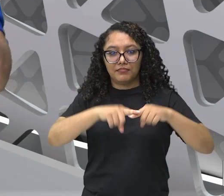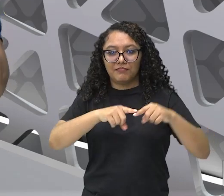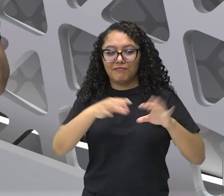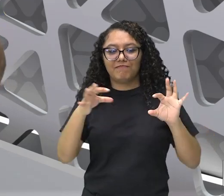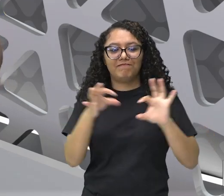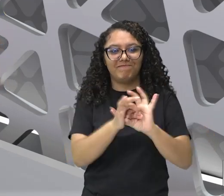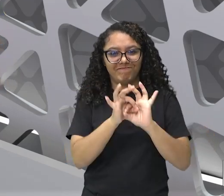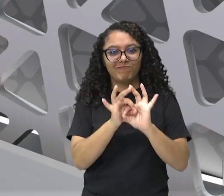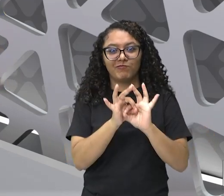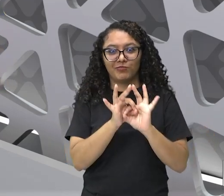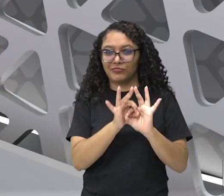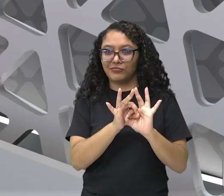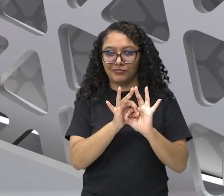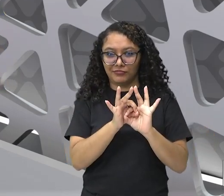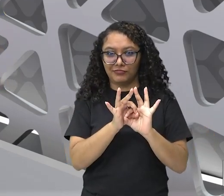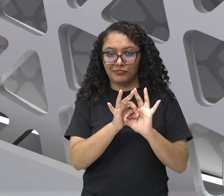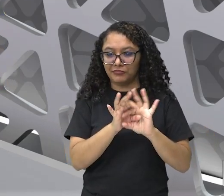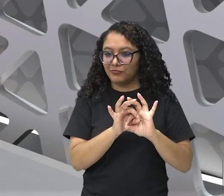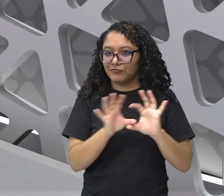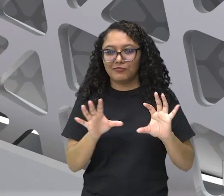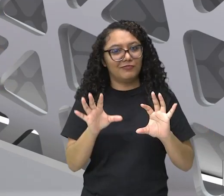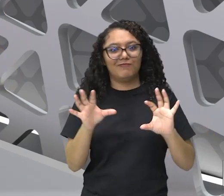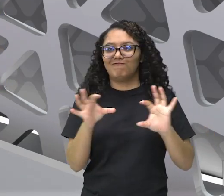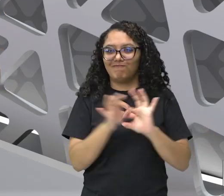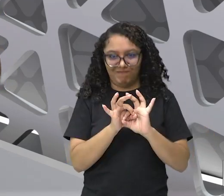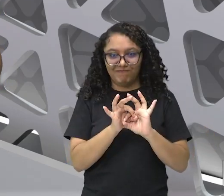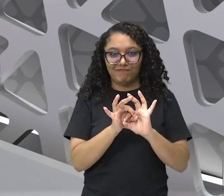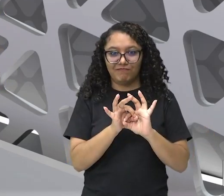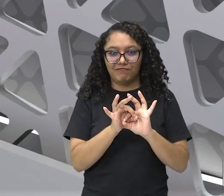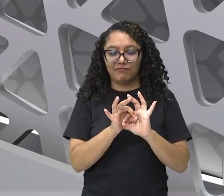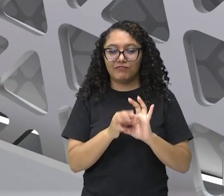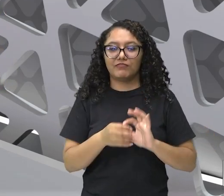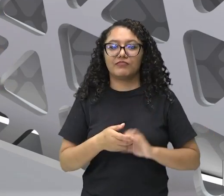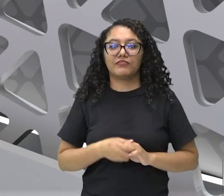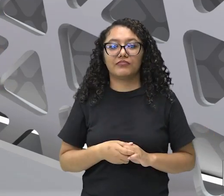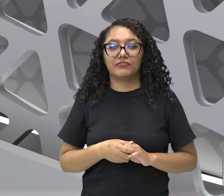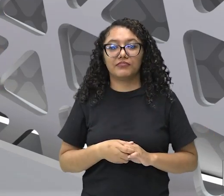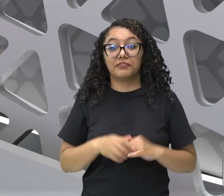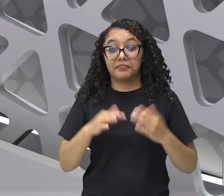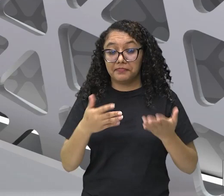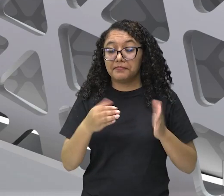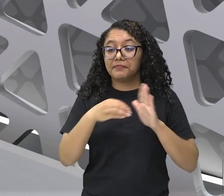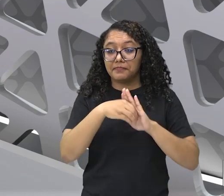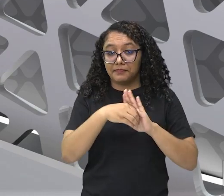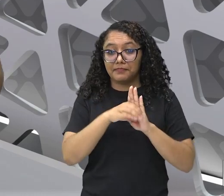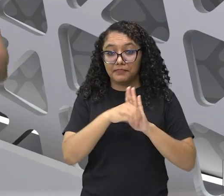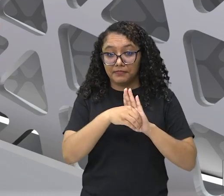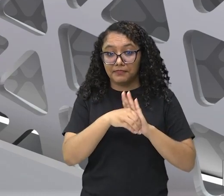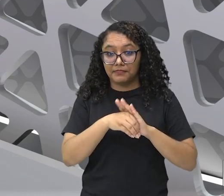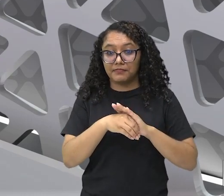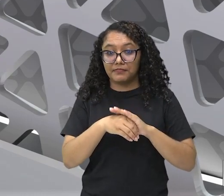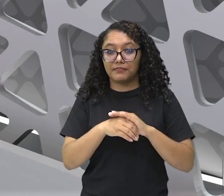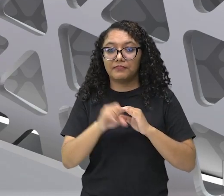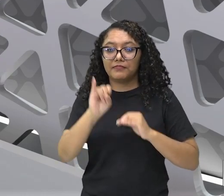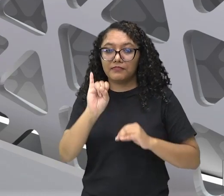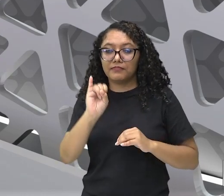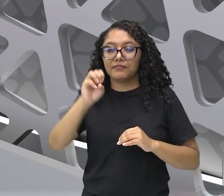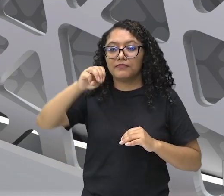imbuído dentro da materialidade. Muito bem, este é o conceito de